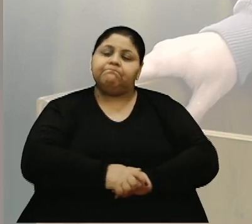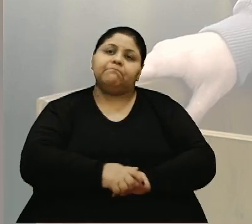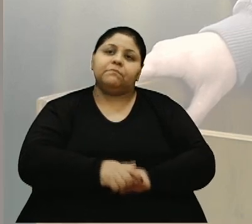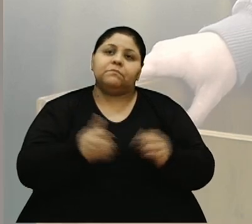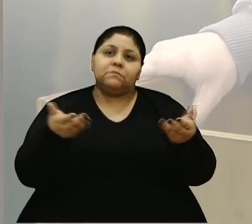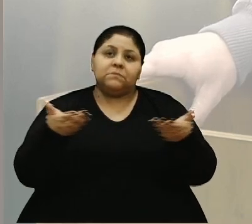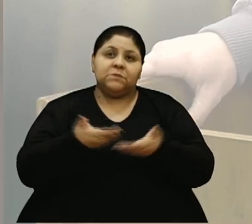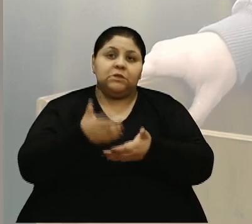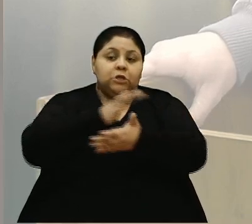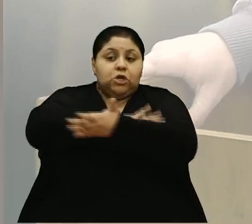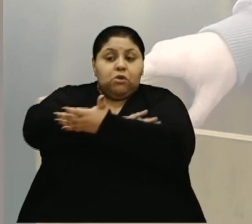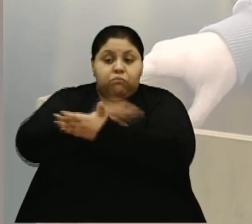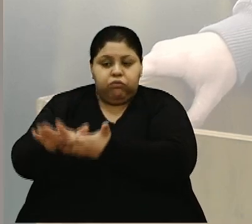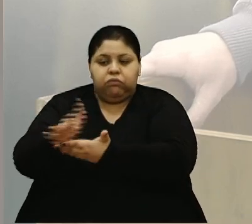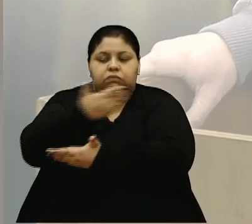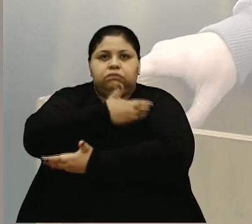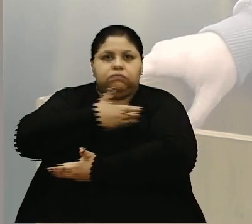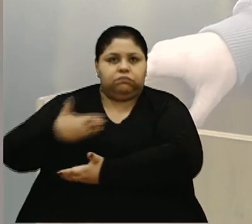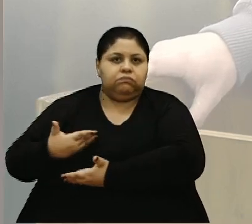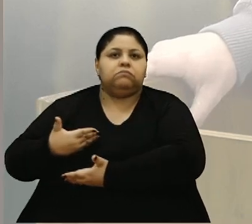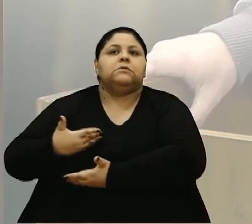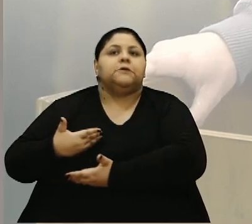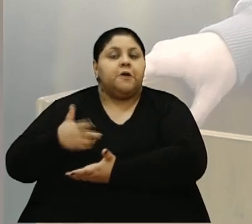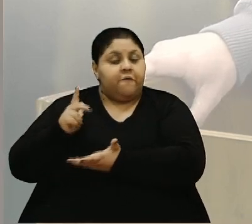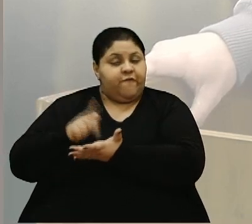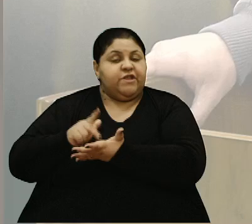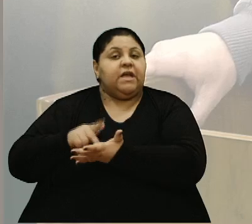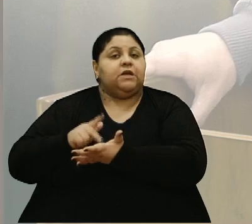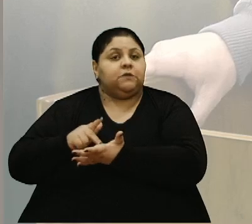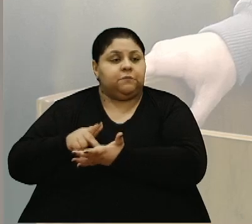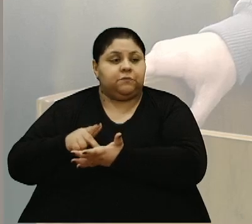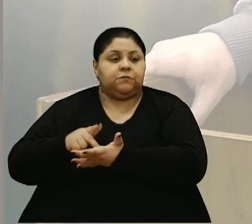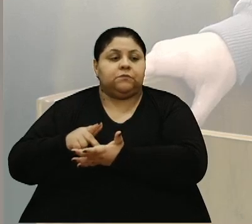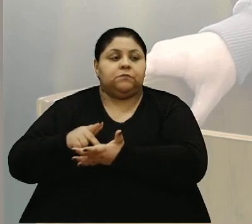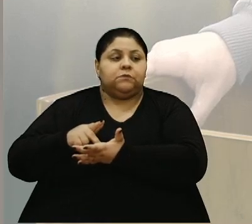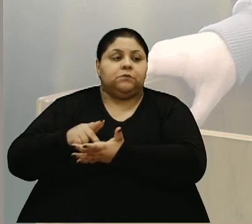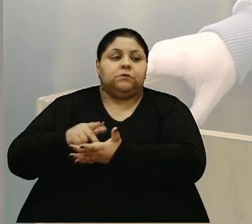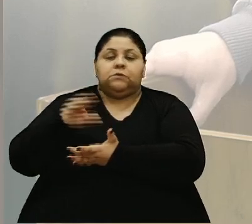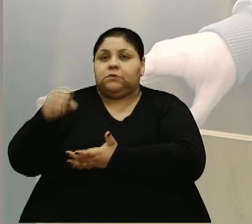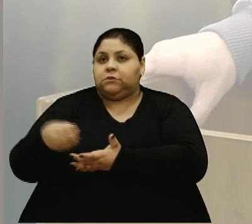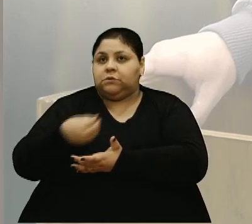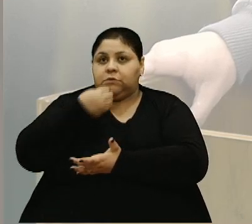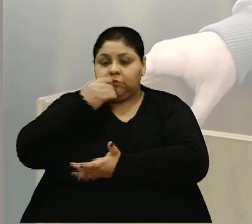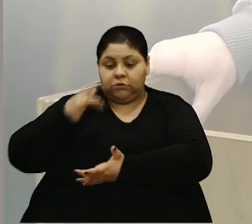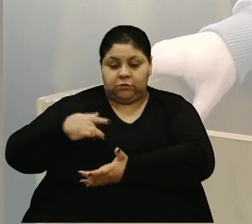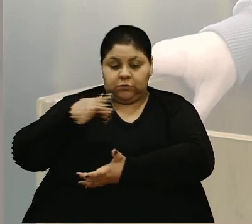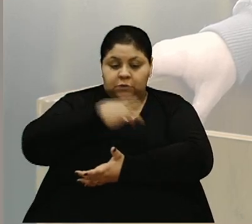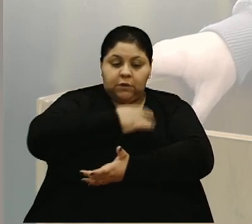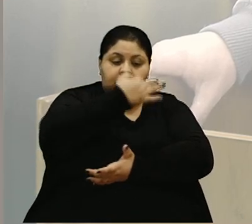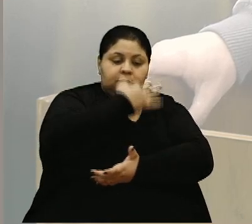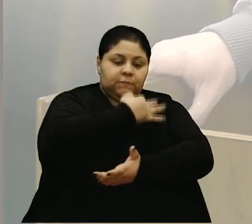em calamidade pública. Isso é fato e certo em questão da saúde de Caxias do